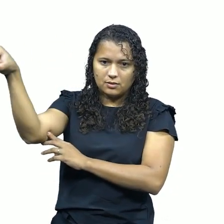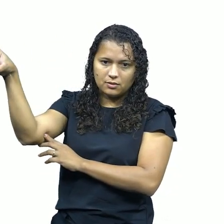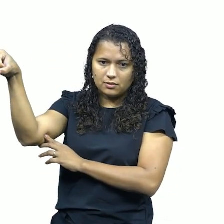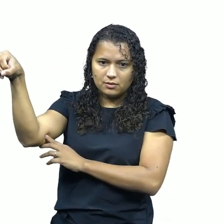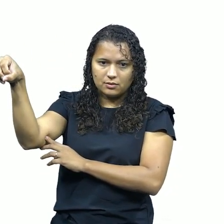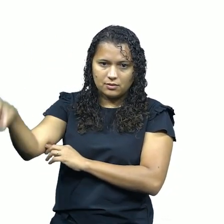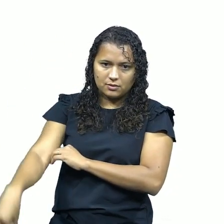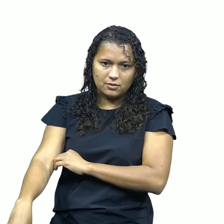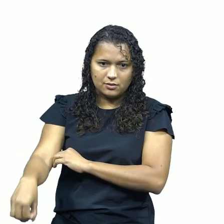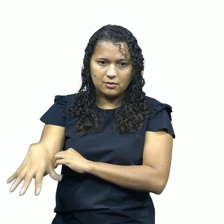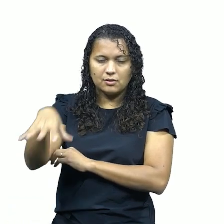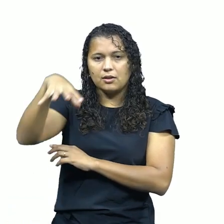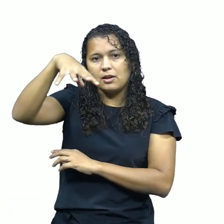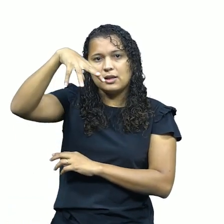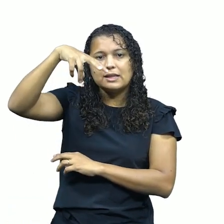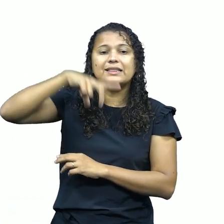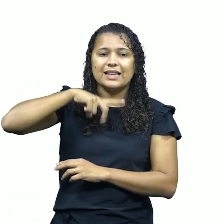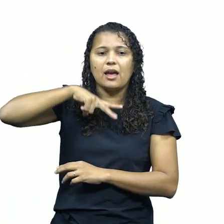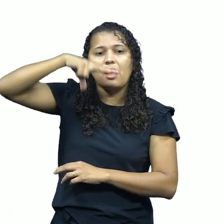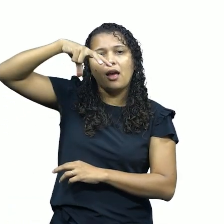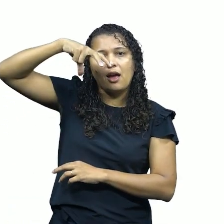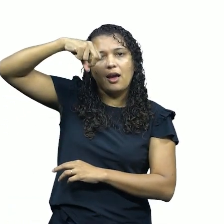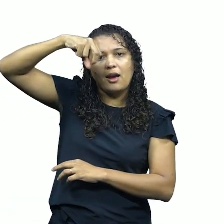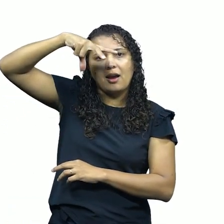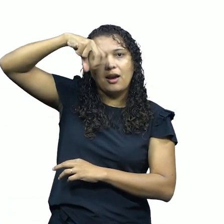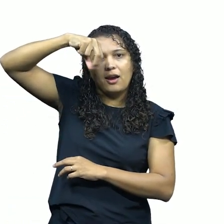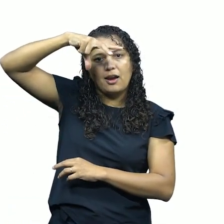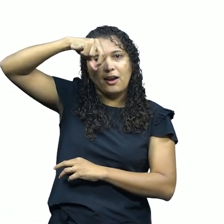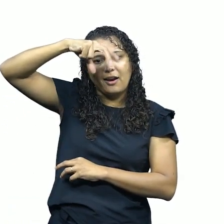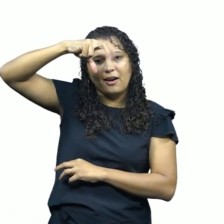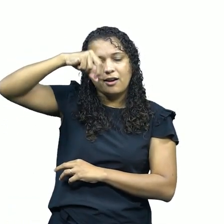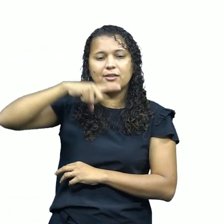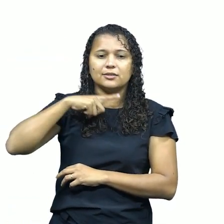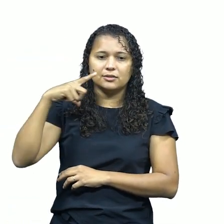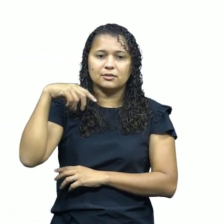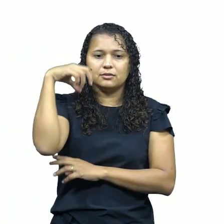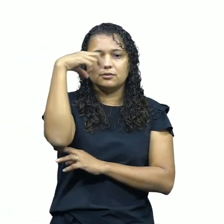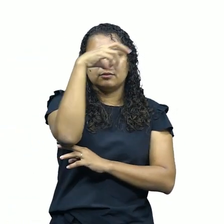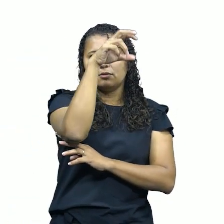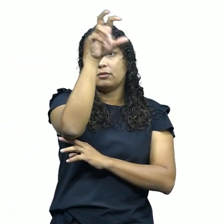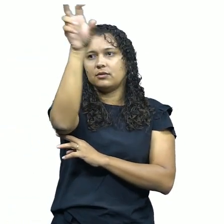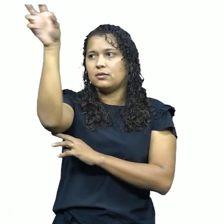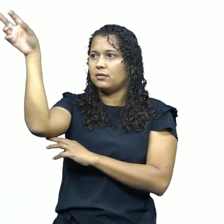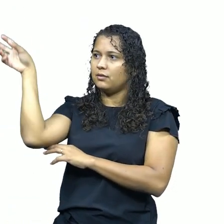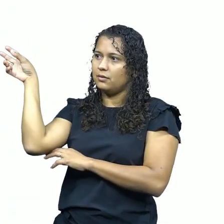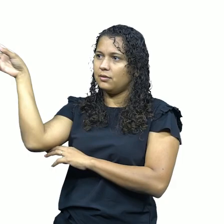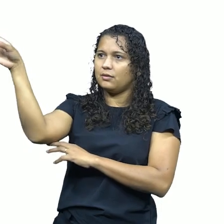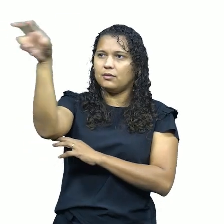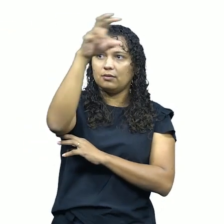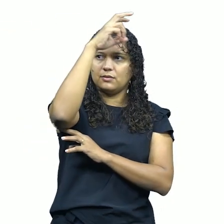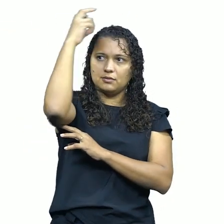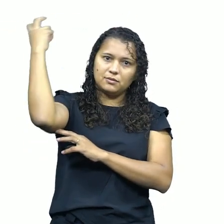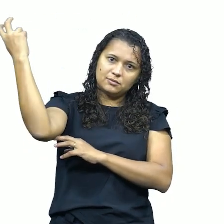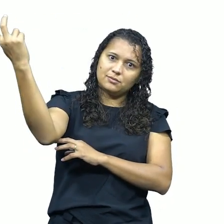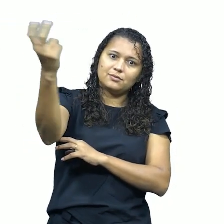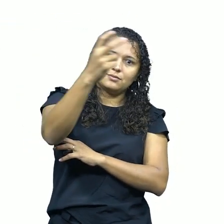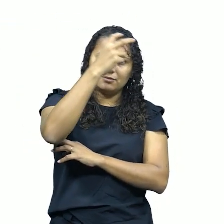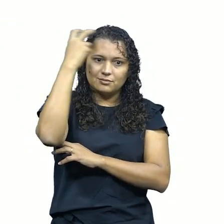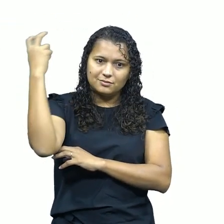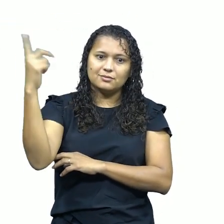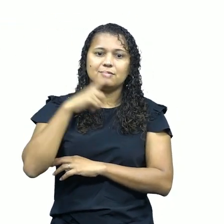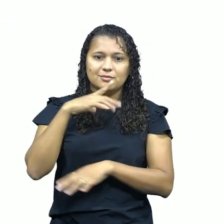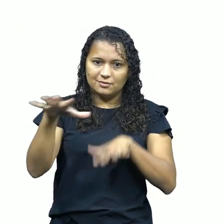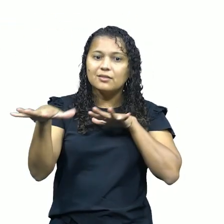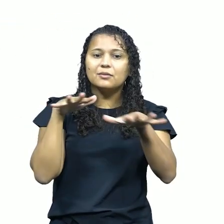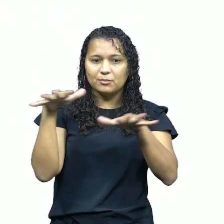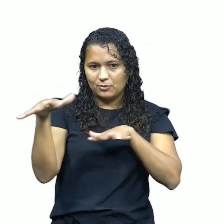de levantamento e rearranjo de carga. Então, ele pode se movimentar de um lado para o outro, assim, né? E aí, ele faz